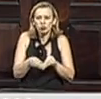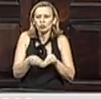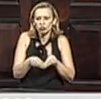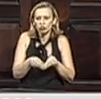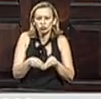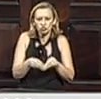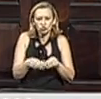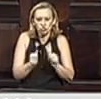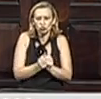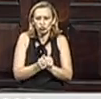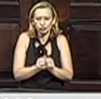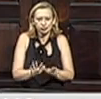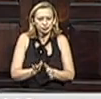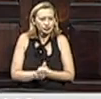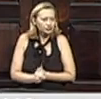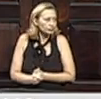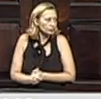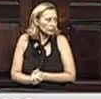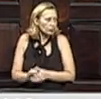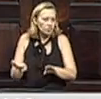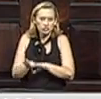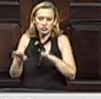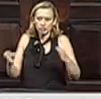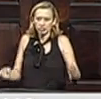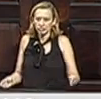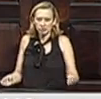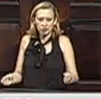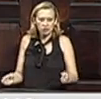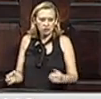requerimento de destaque a emenda